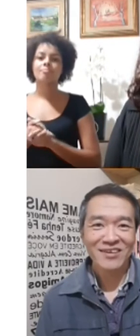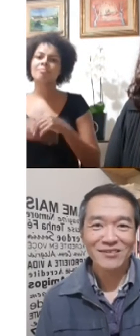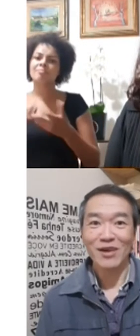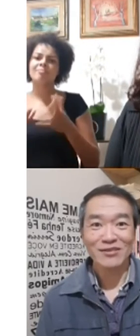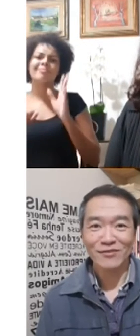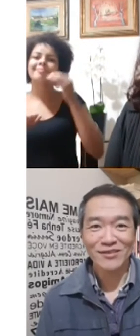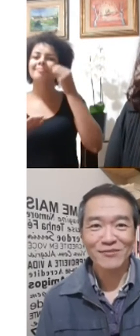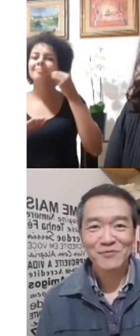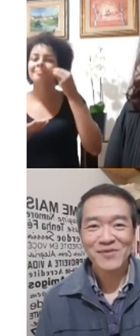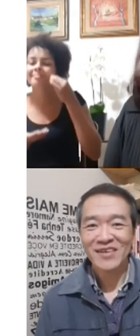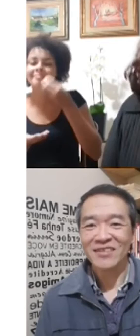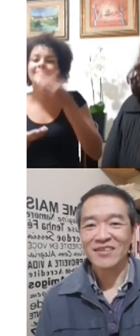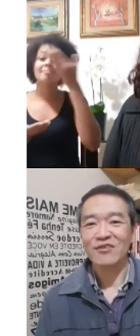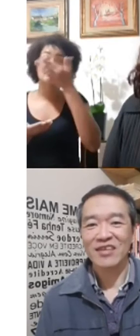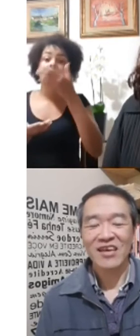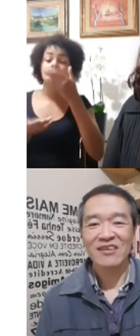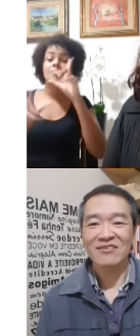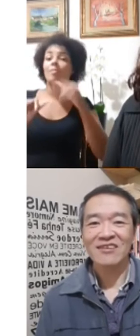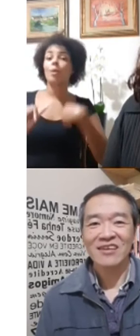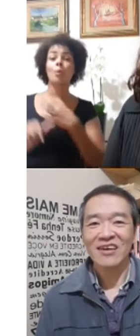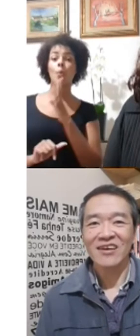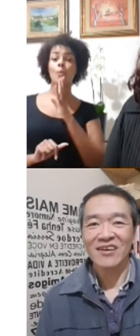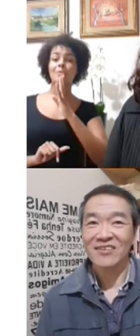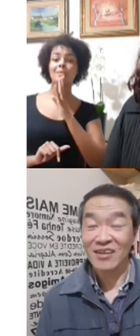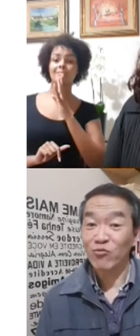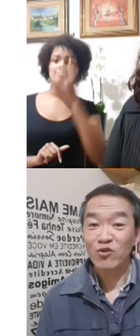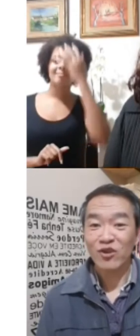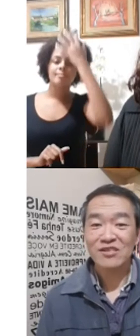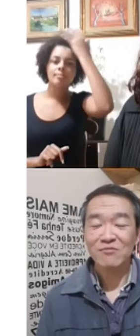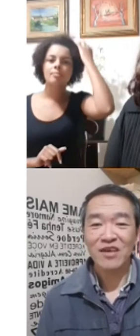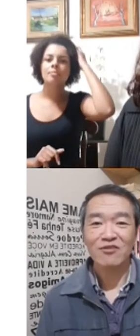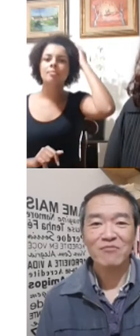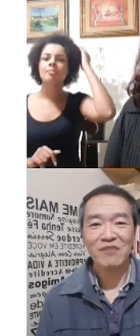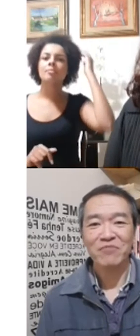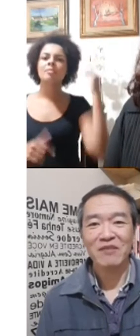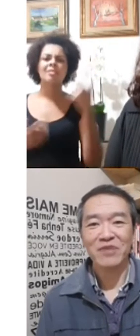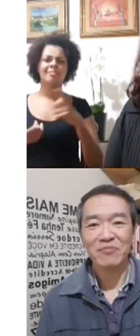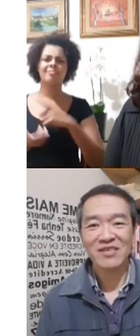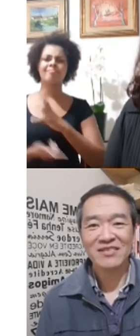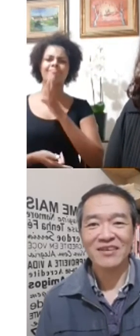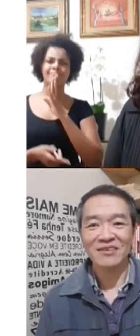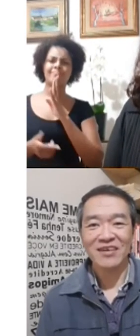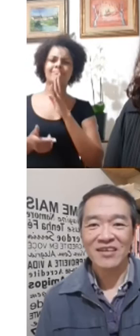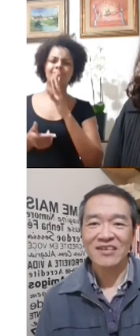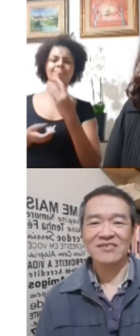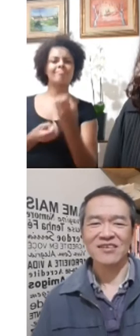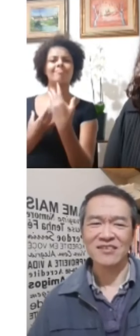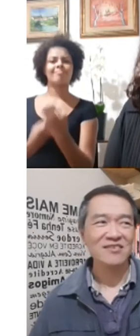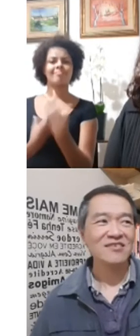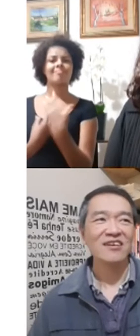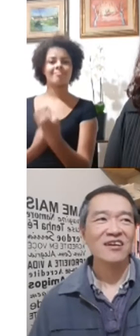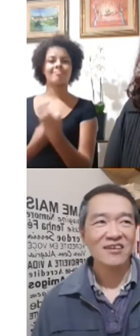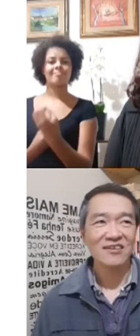né, de baixa visão. Então, tem muito conhecimento também para passar, né? Que